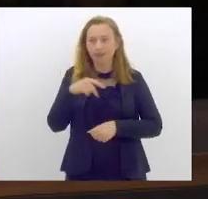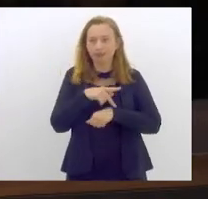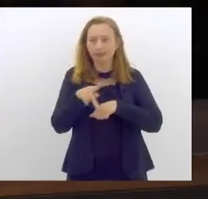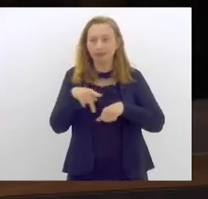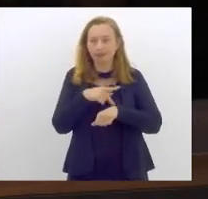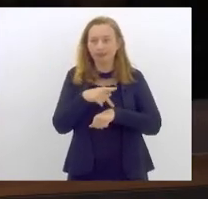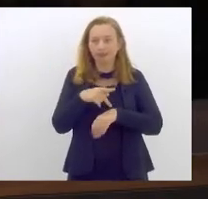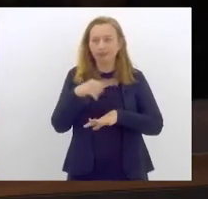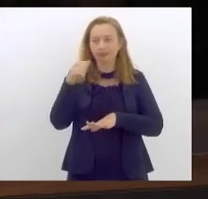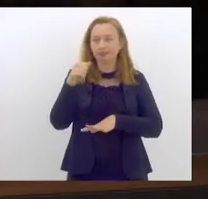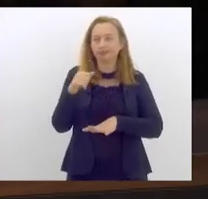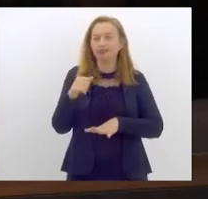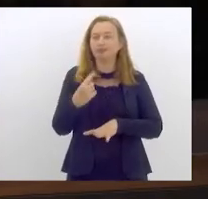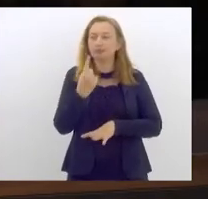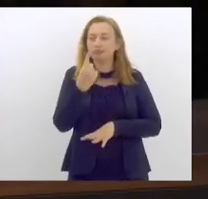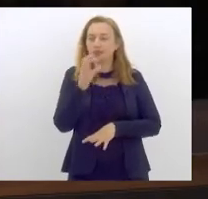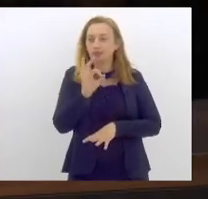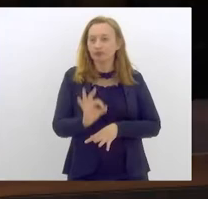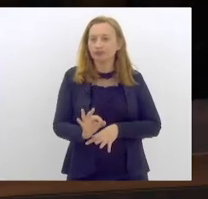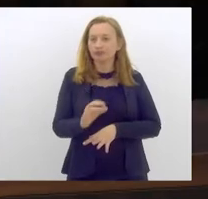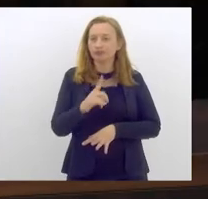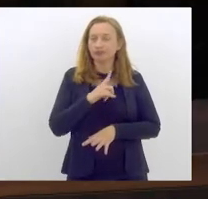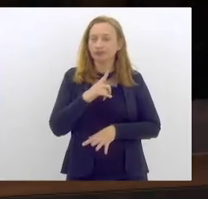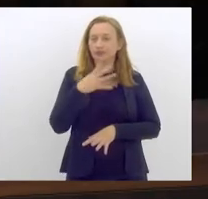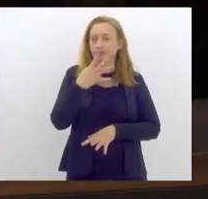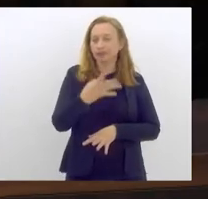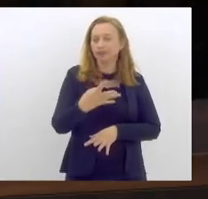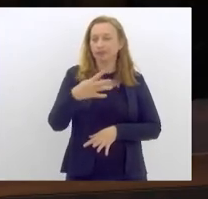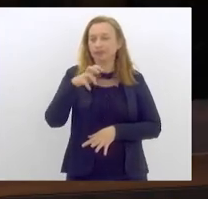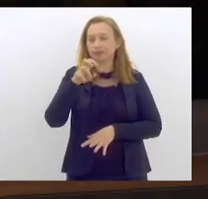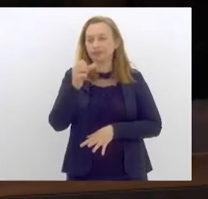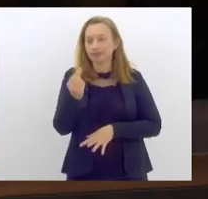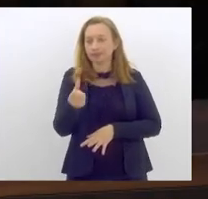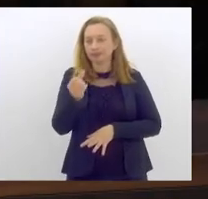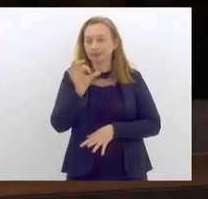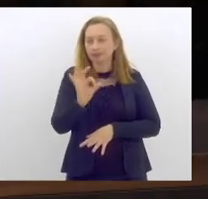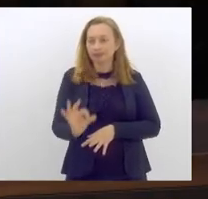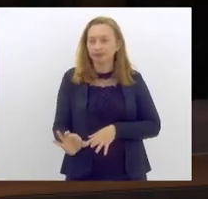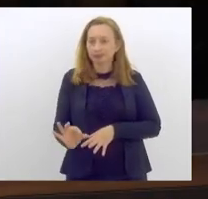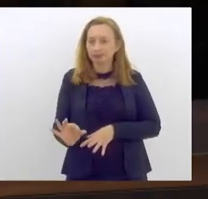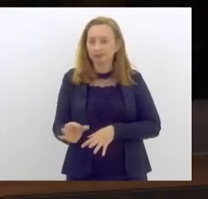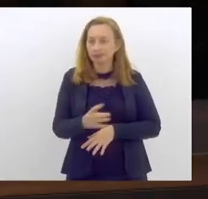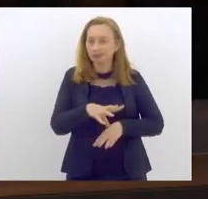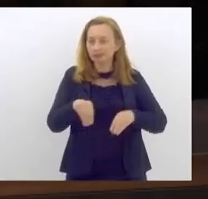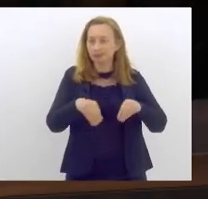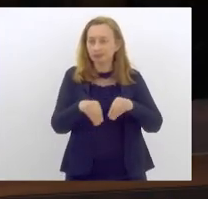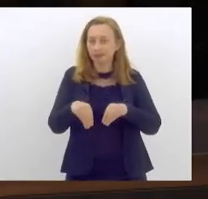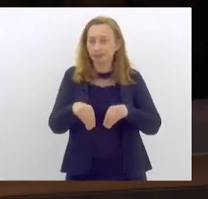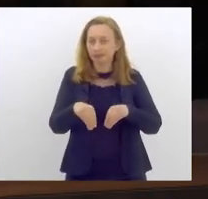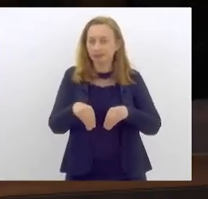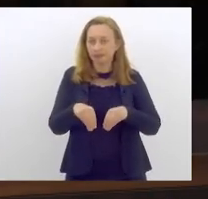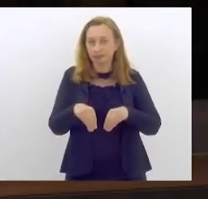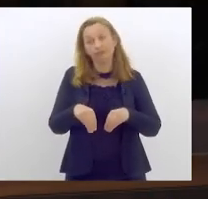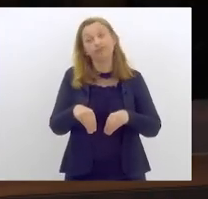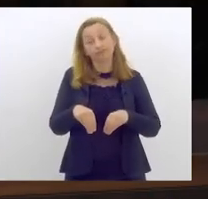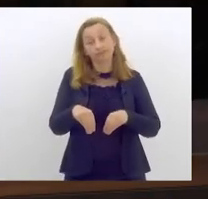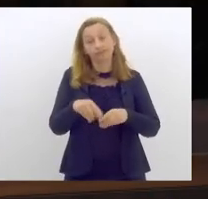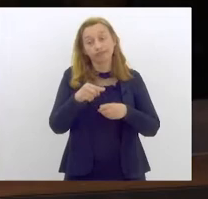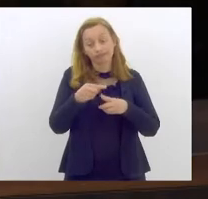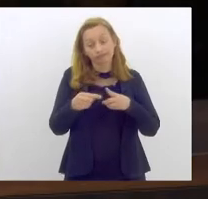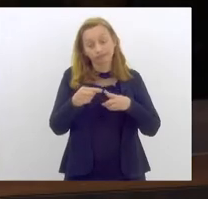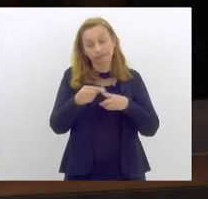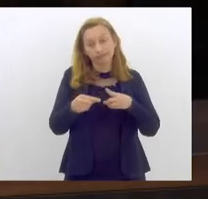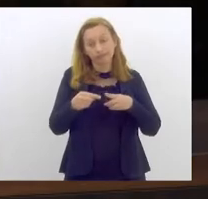1% tem 46% das terras ou seja 1% tem a